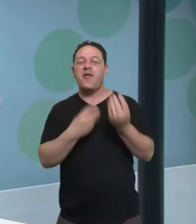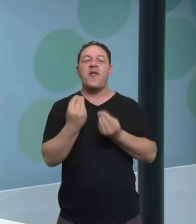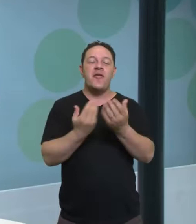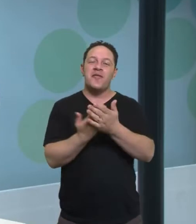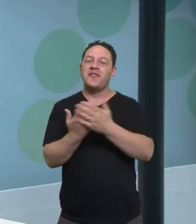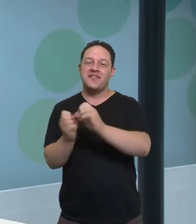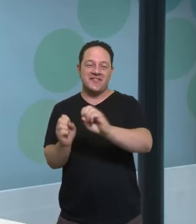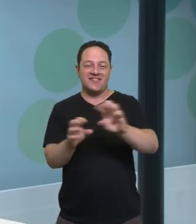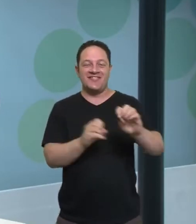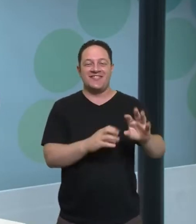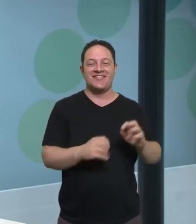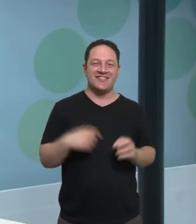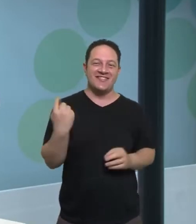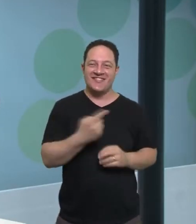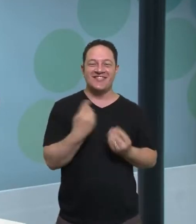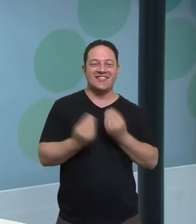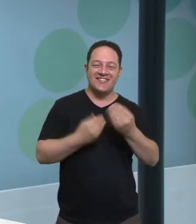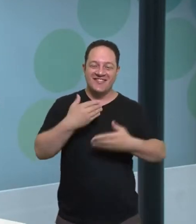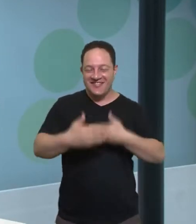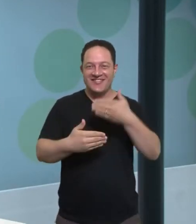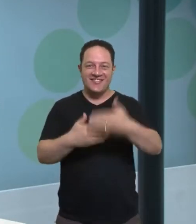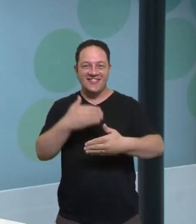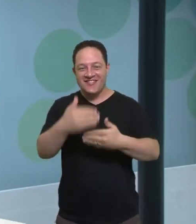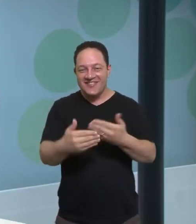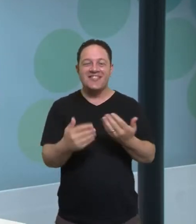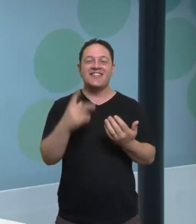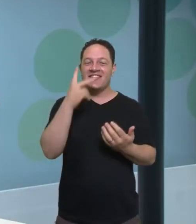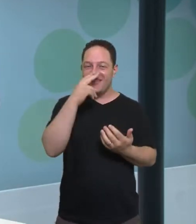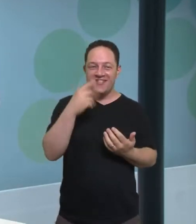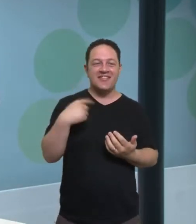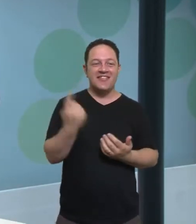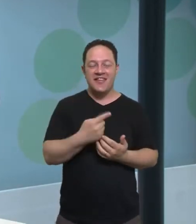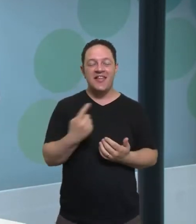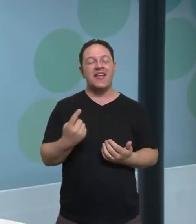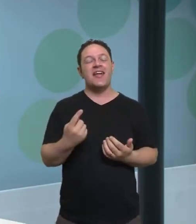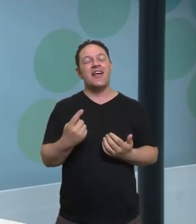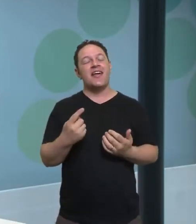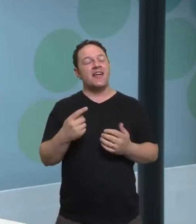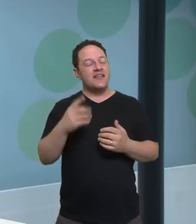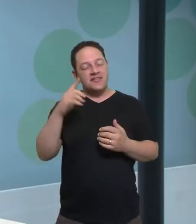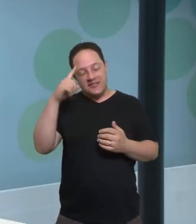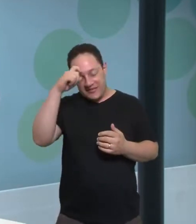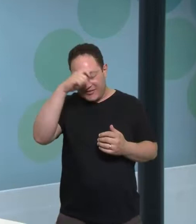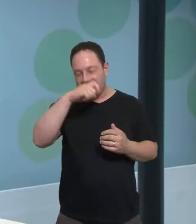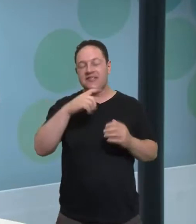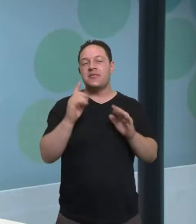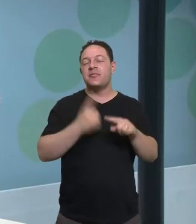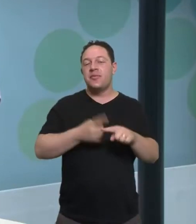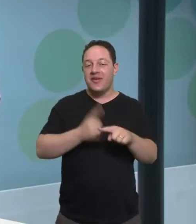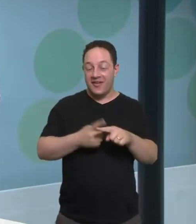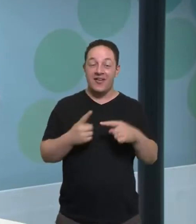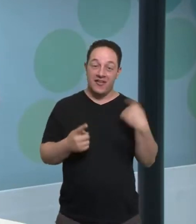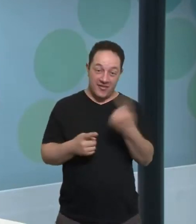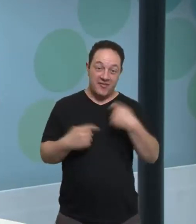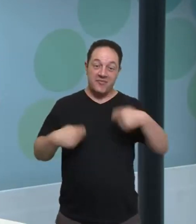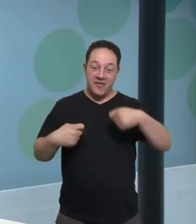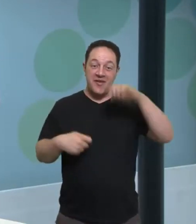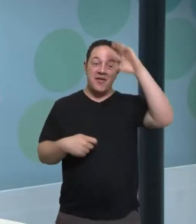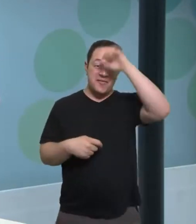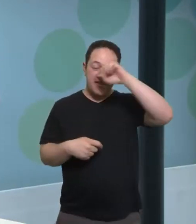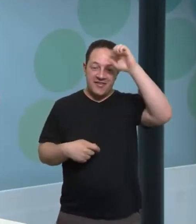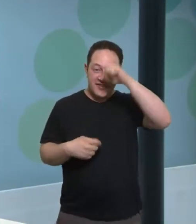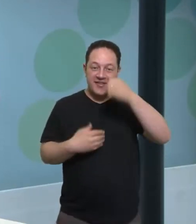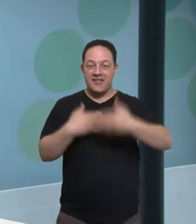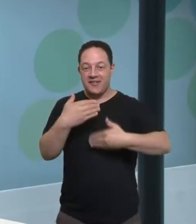tão simples foi um processo poderia até que no início é extremamente complicado porque tivemos que aprender